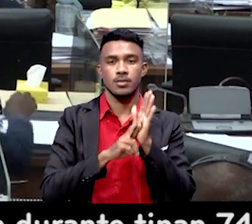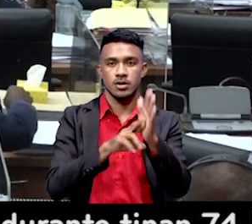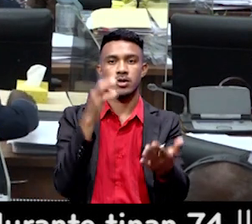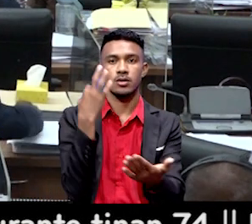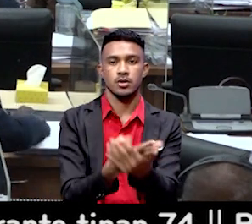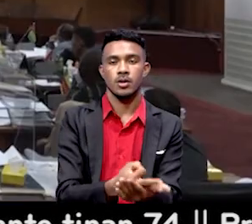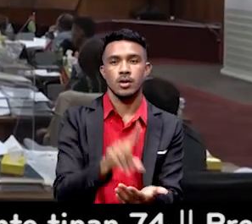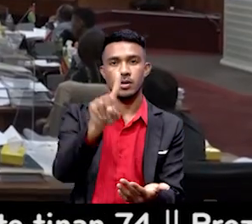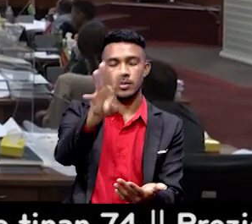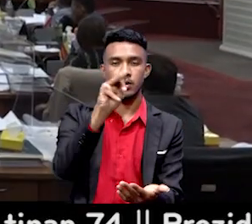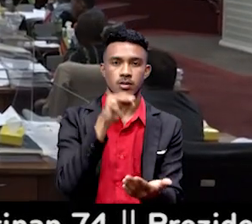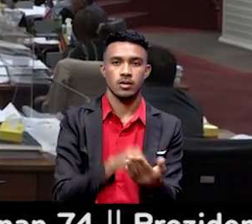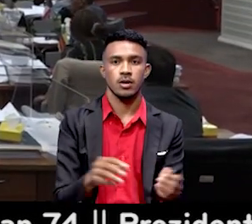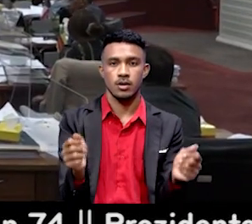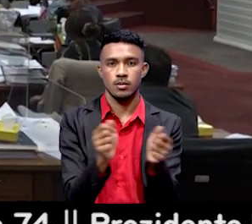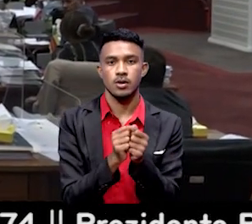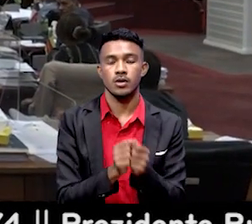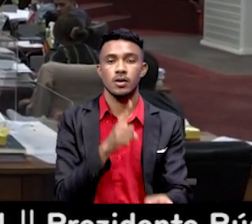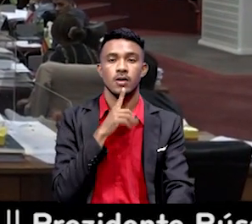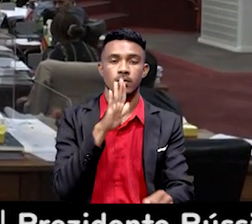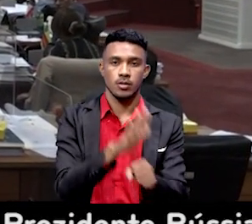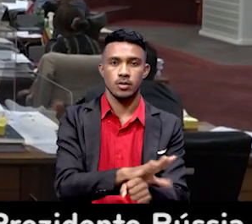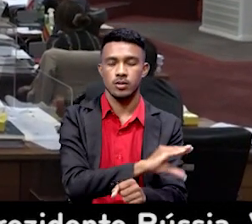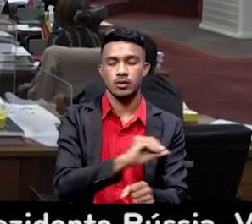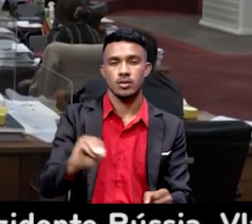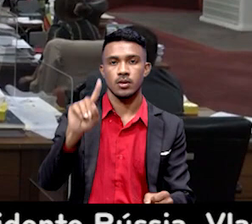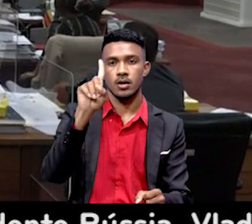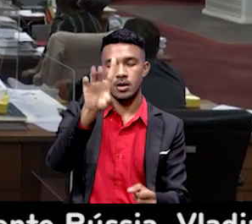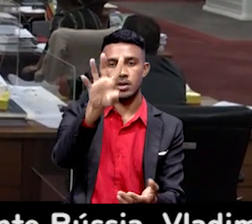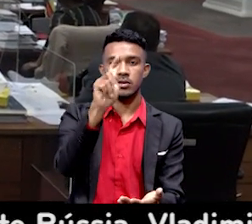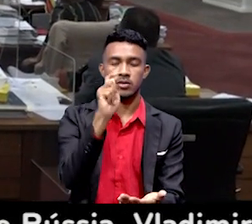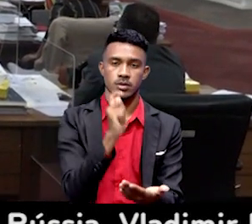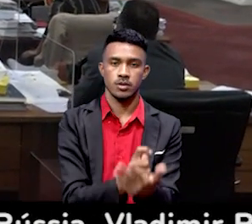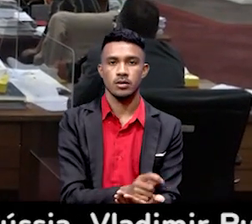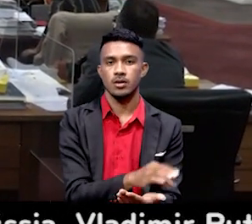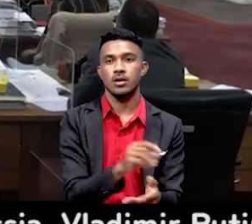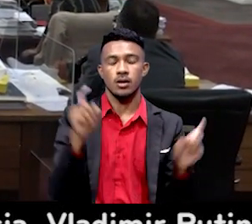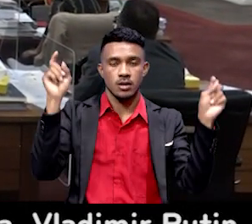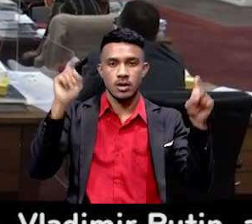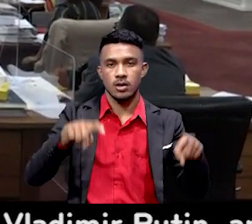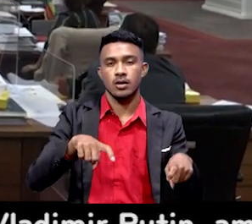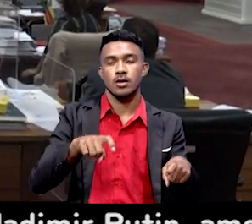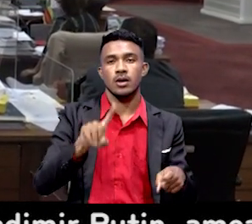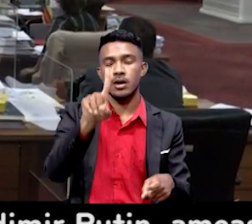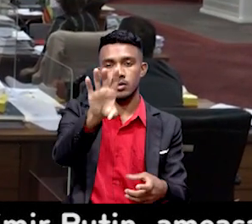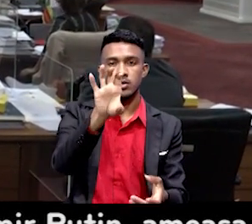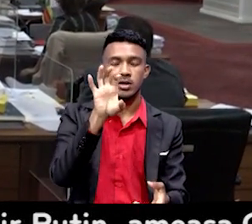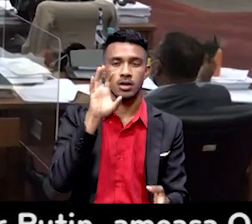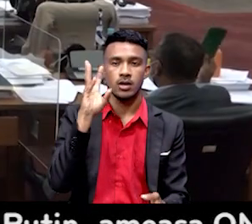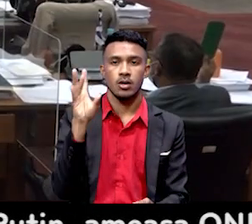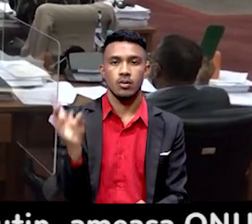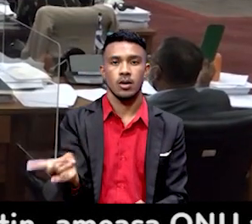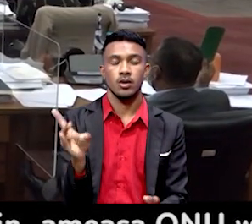iraresin, composto por compromissos tocon atos iraresin, obrigações tocon atos ida